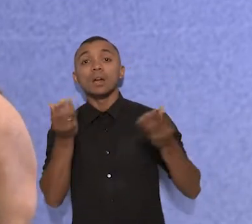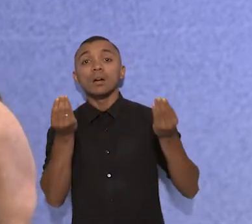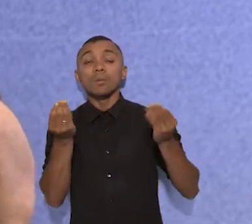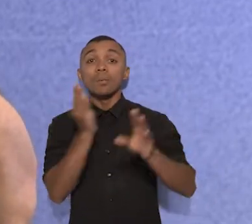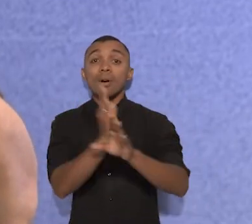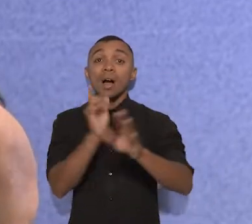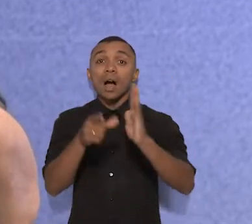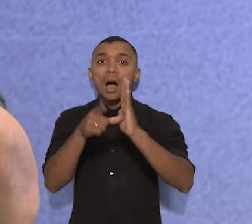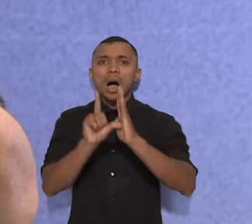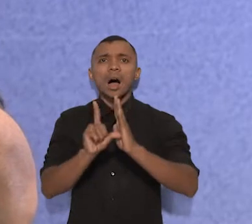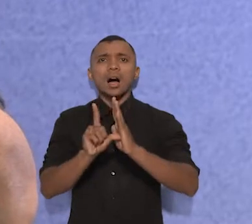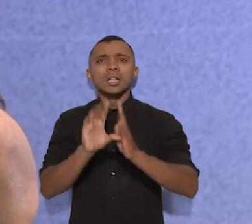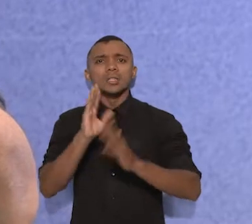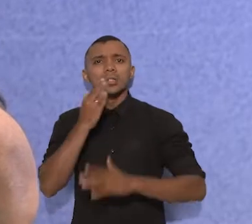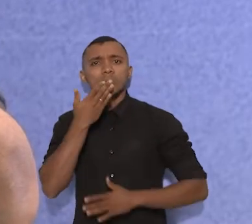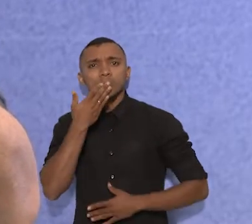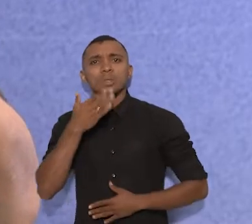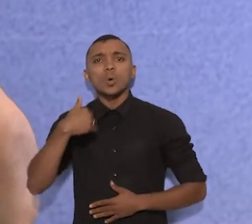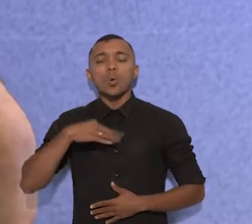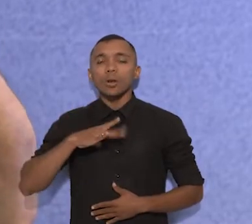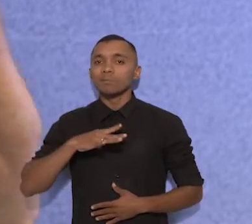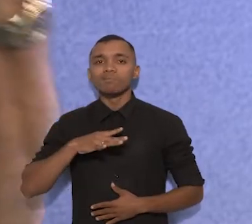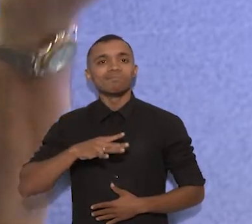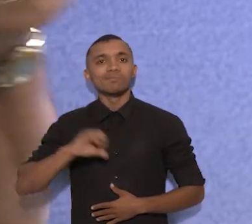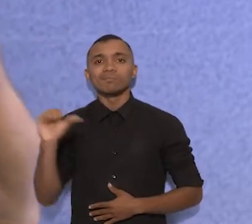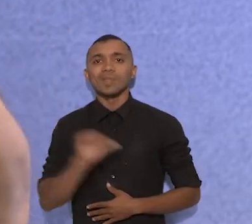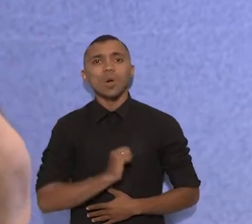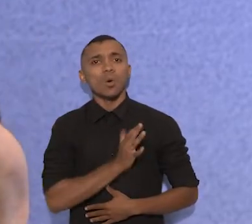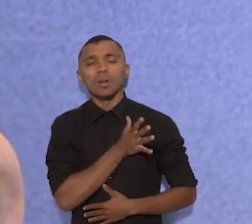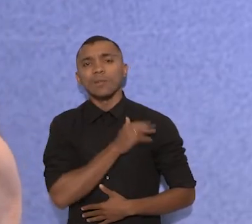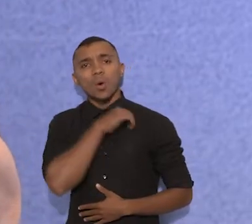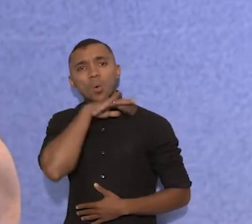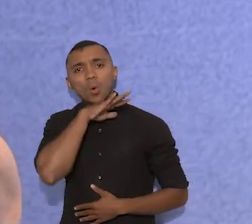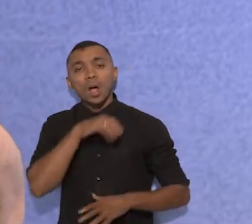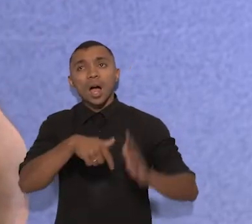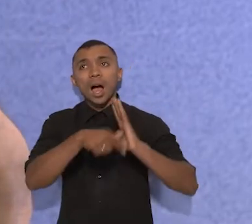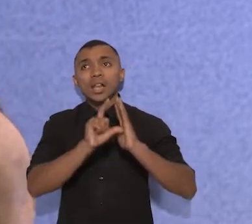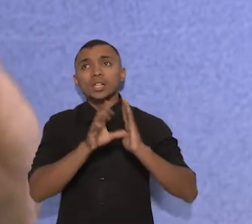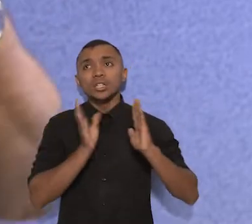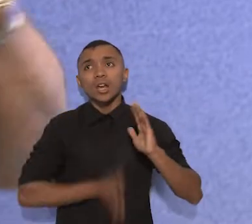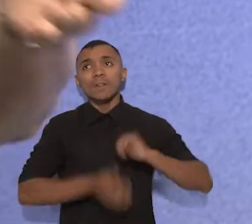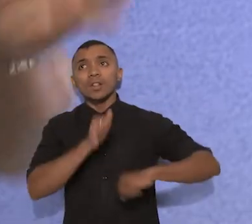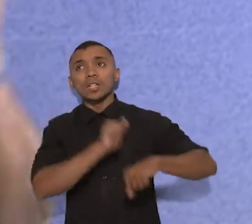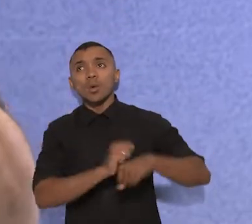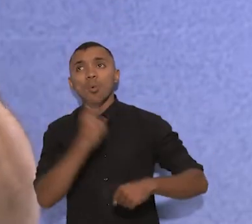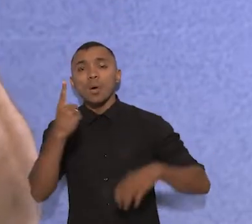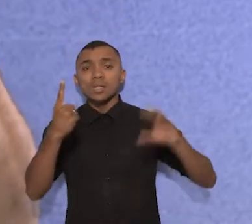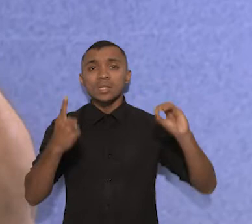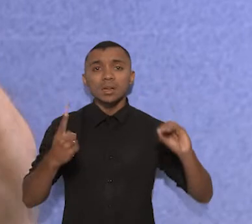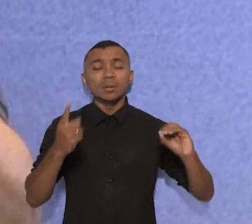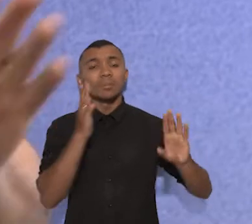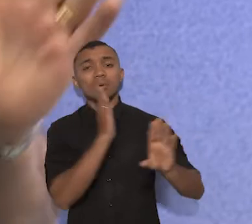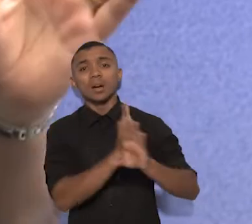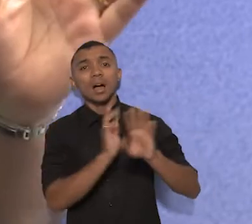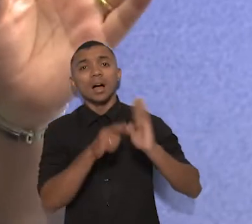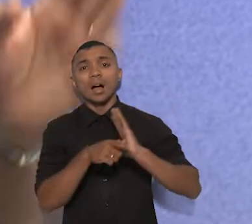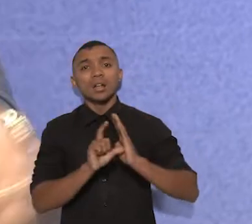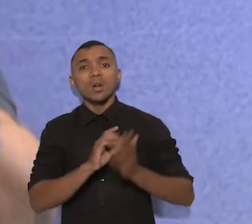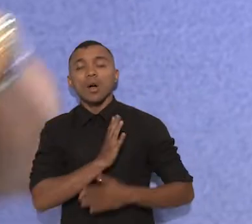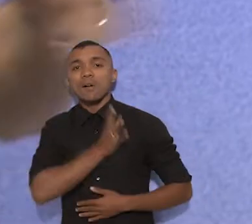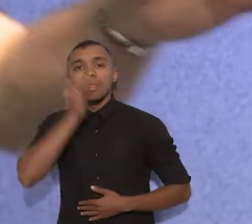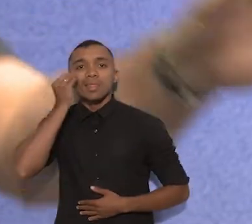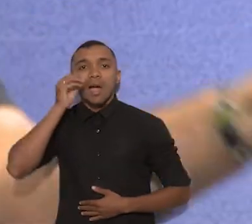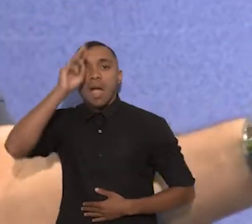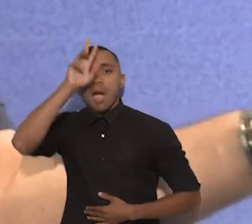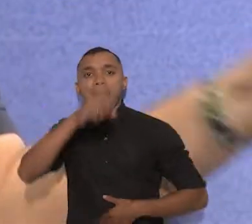o time do Corinthians é ruim. Não tem. O time do Corinthians ganhou lá do Fortaleza de 1-0, porque o Justa teve a infelicidade de fazer um gol contra